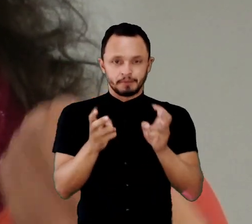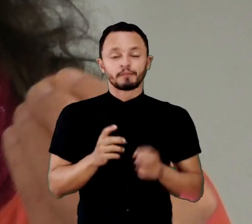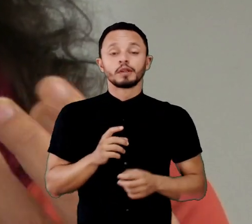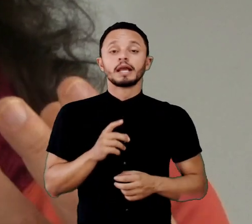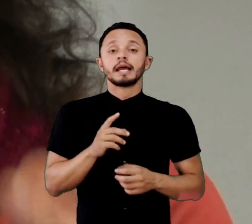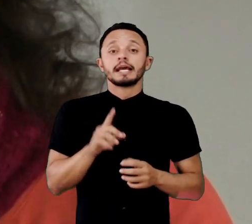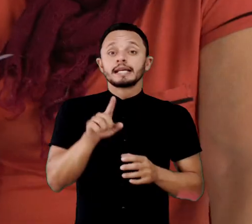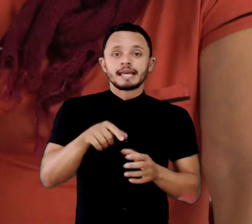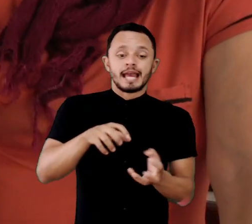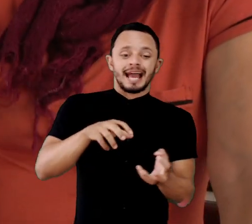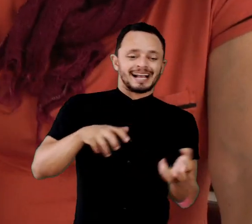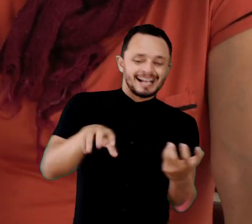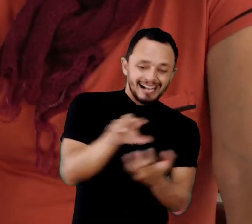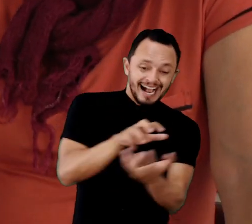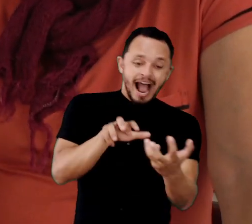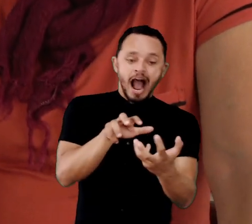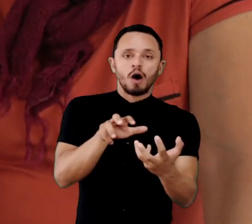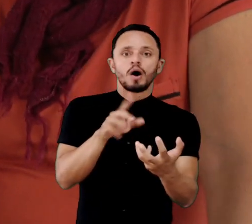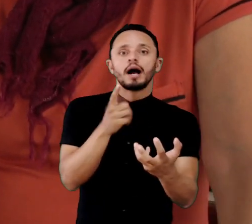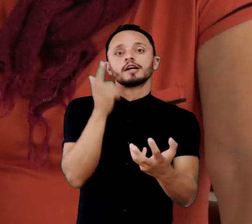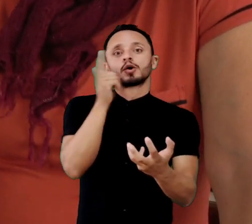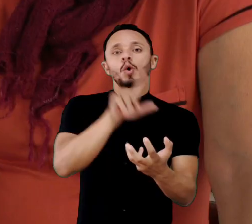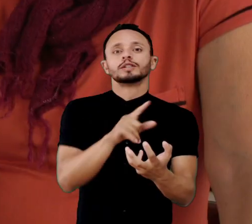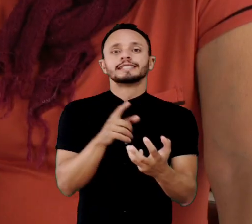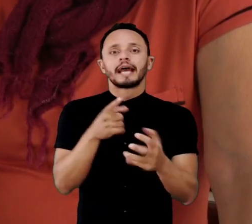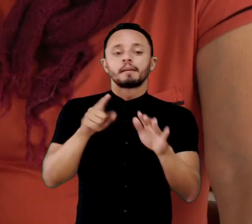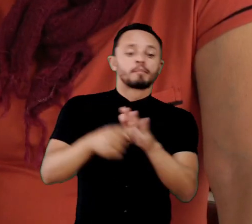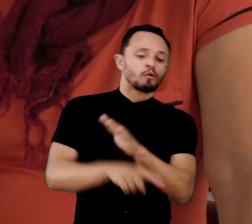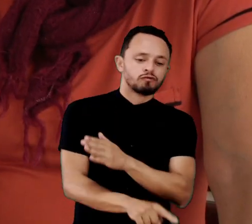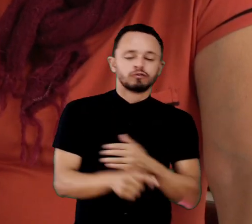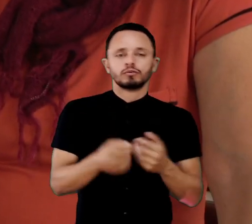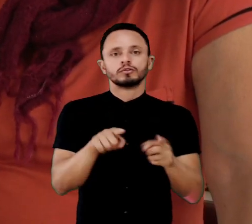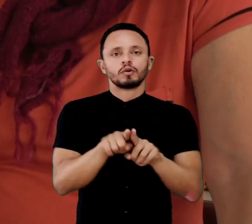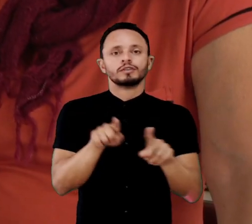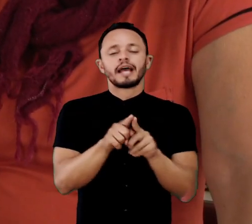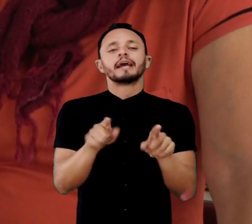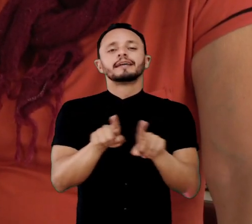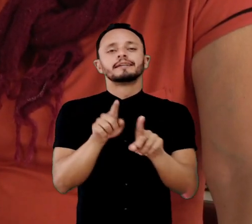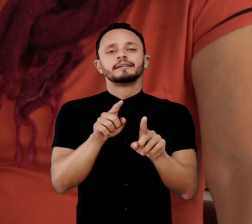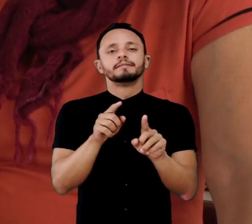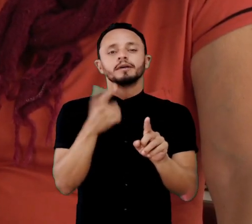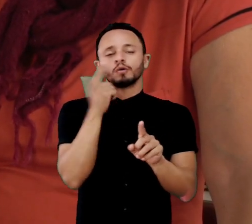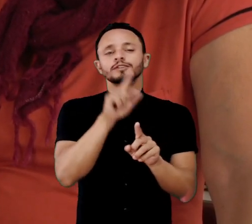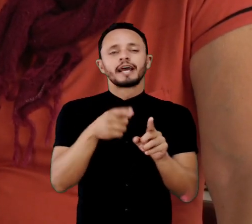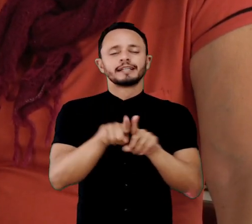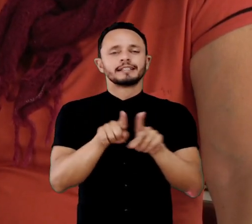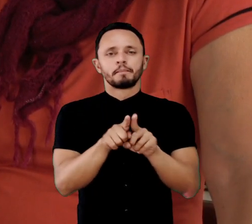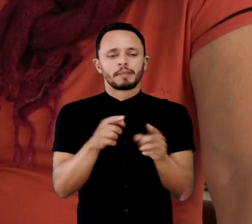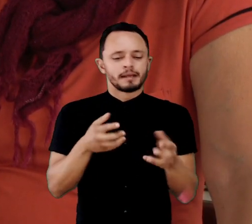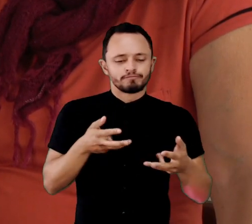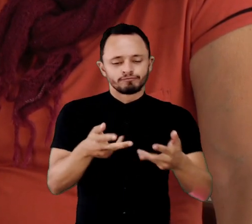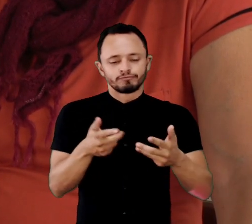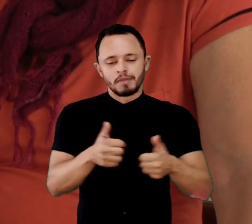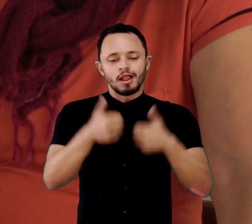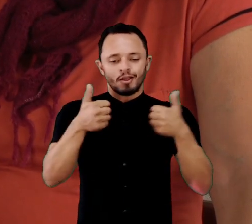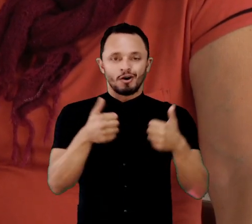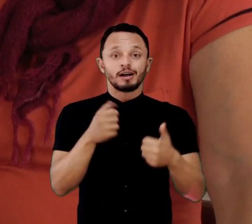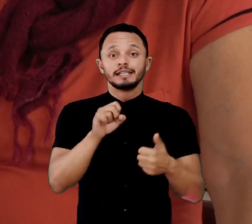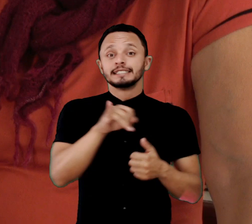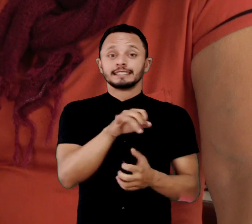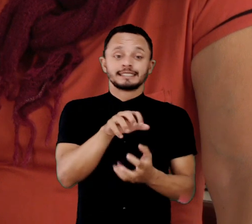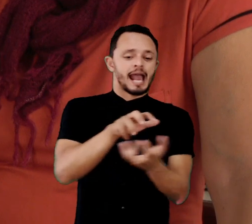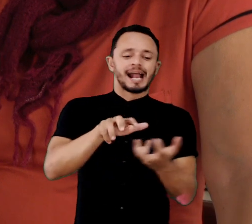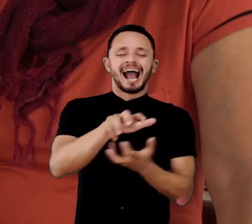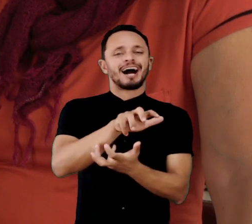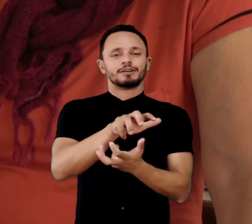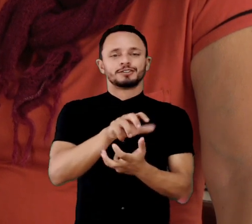e profunda. Vamos falar um pouquinho sobre os espetáculos, rapidamente sobre alguns espetáculos. Eu